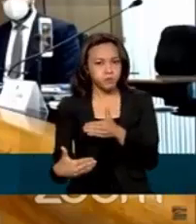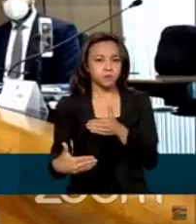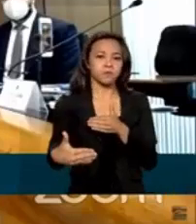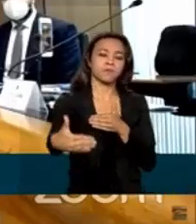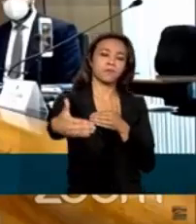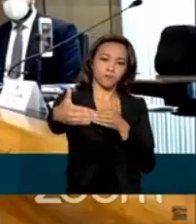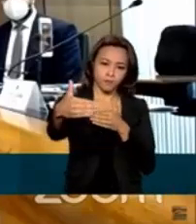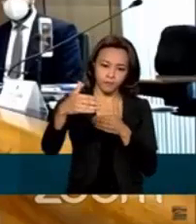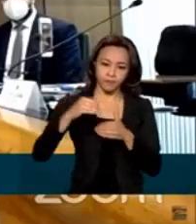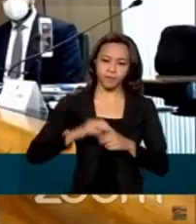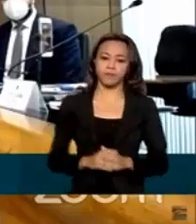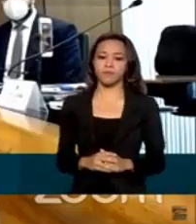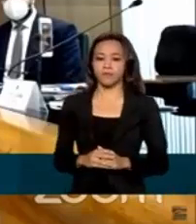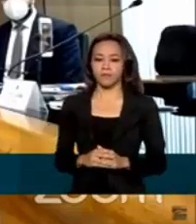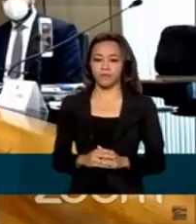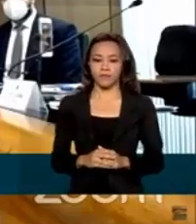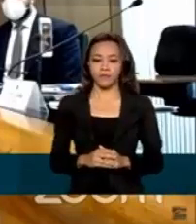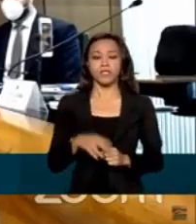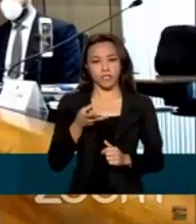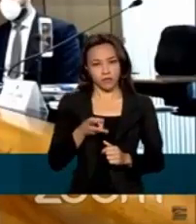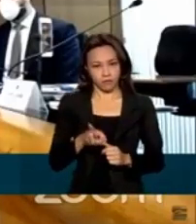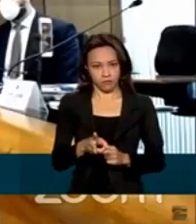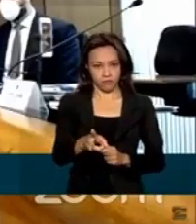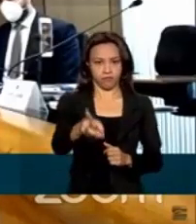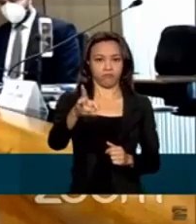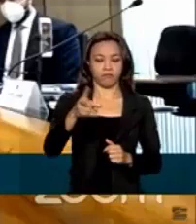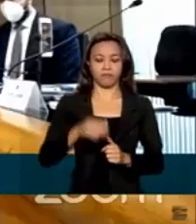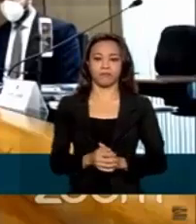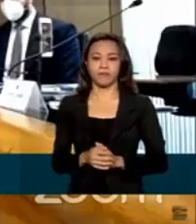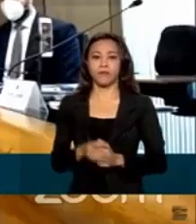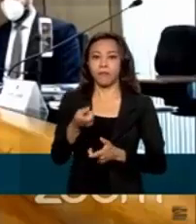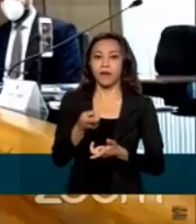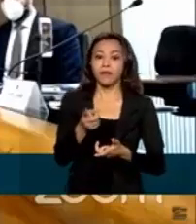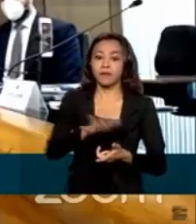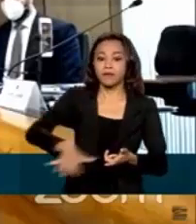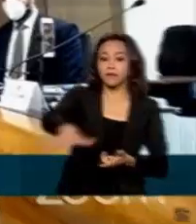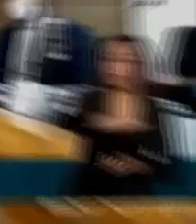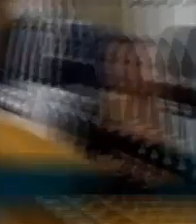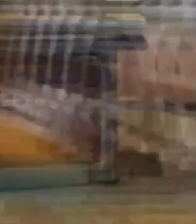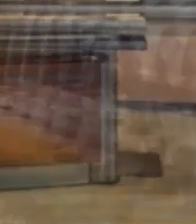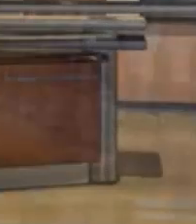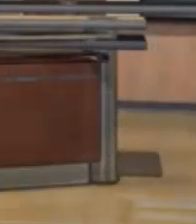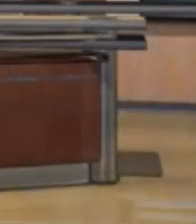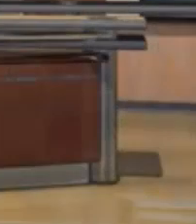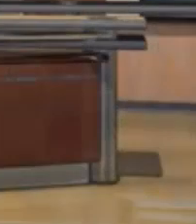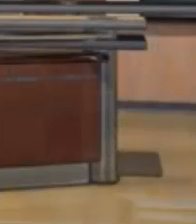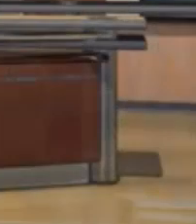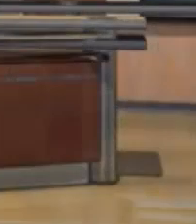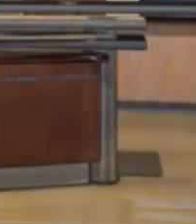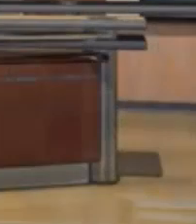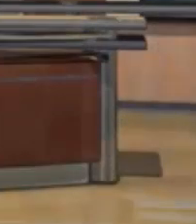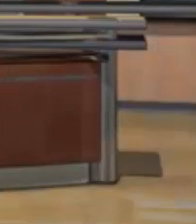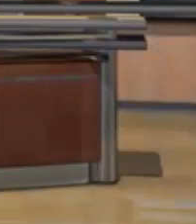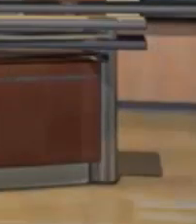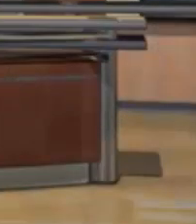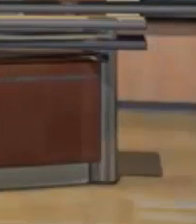sinalizações que nós temos É de continuar esse crescimento Para a geração de emprego do Brasil O presidente Jair Bolsonaro